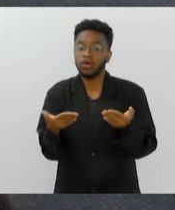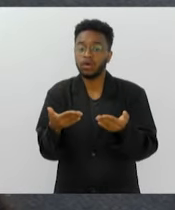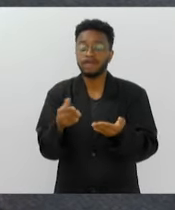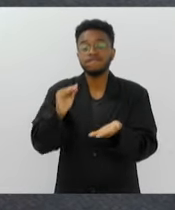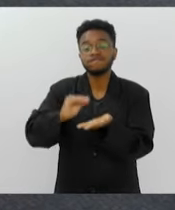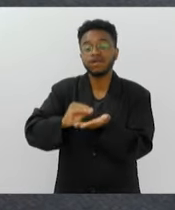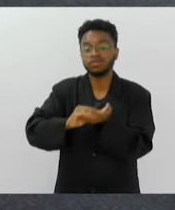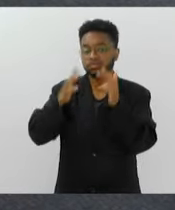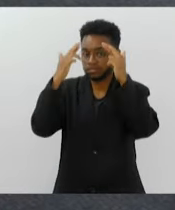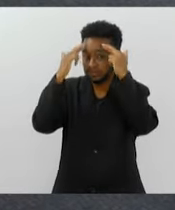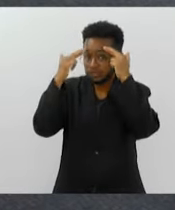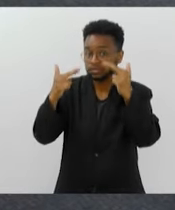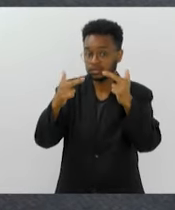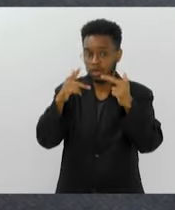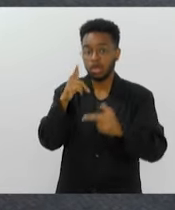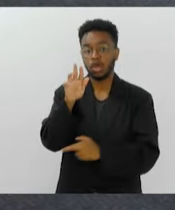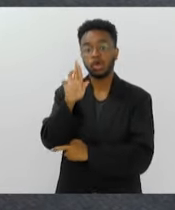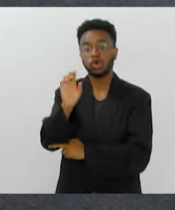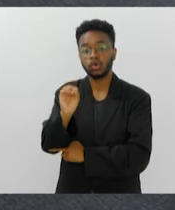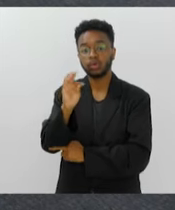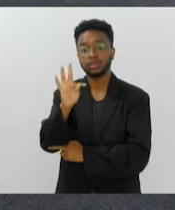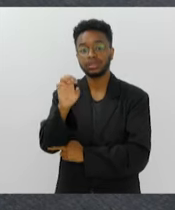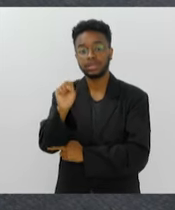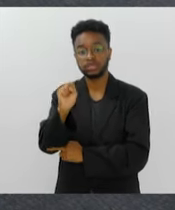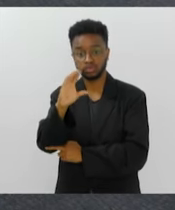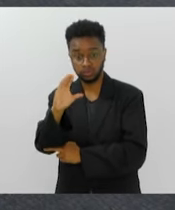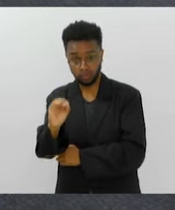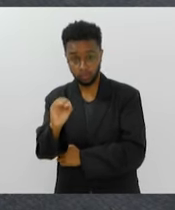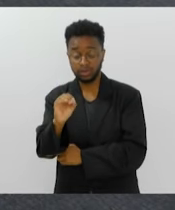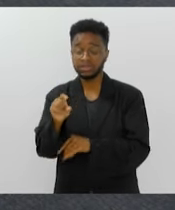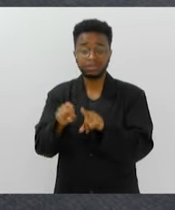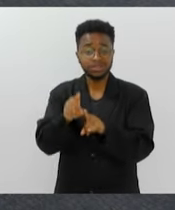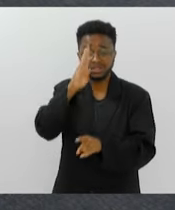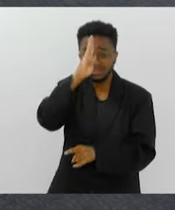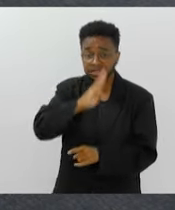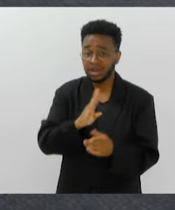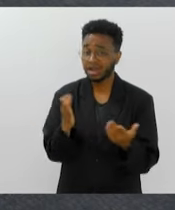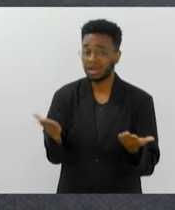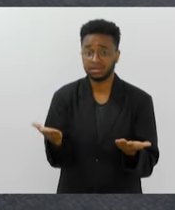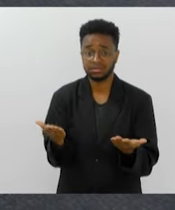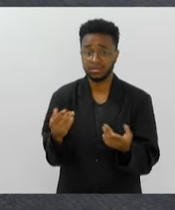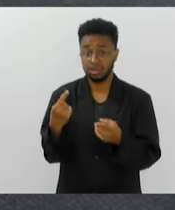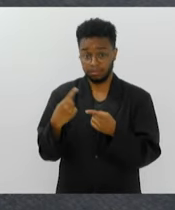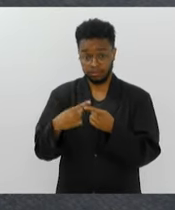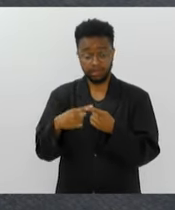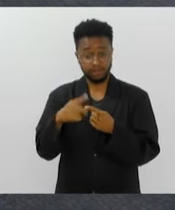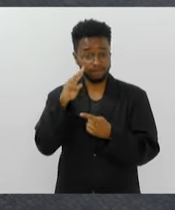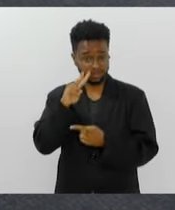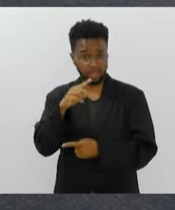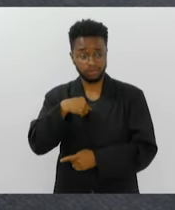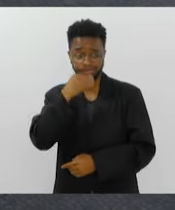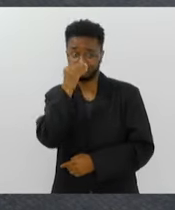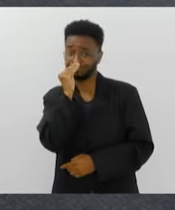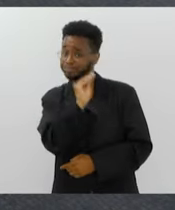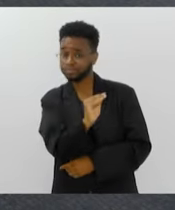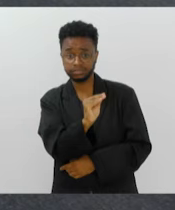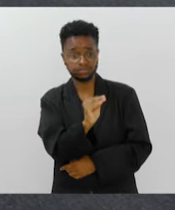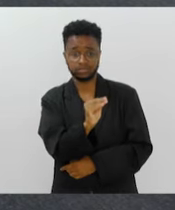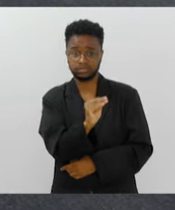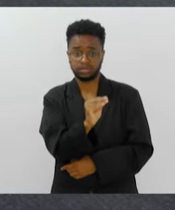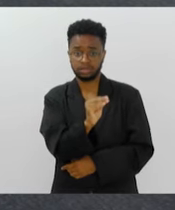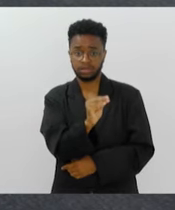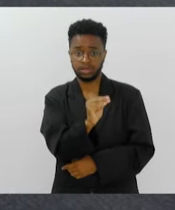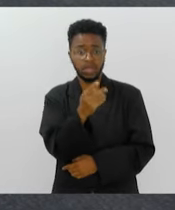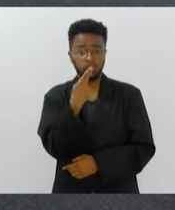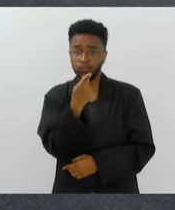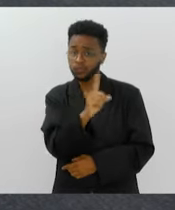desrespeitosa grotesca e gratuita porque você veja eu te ignoro eu não te